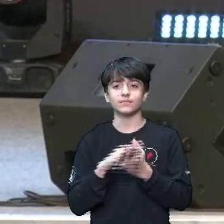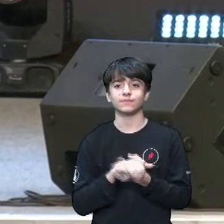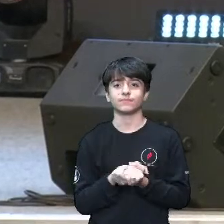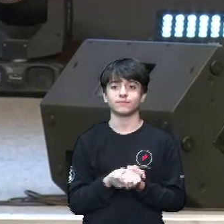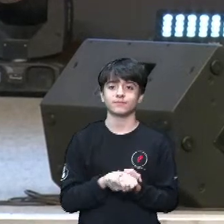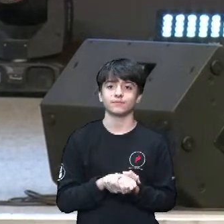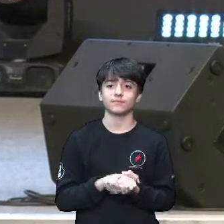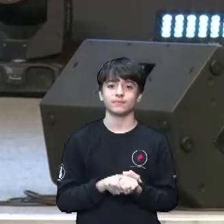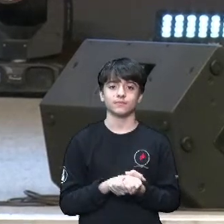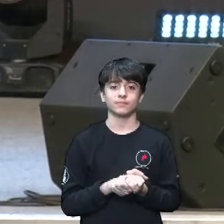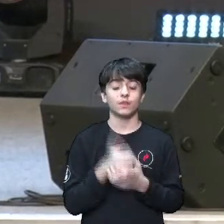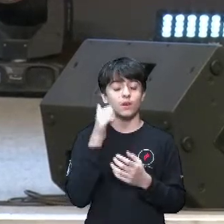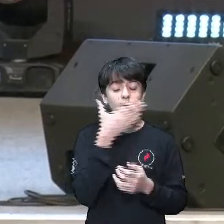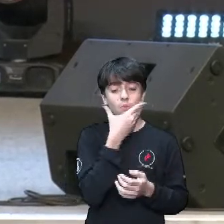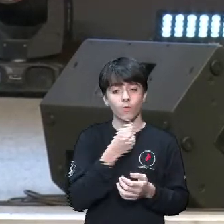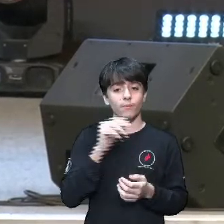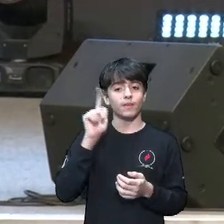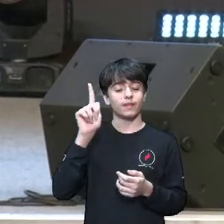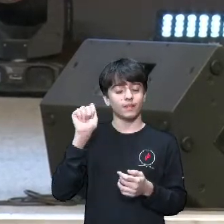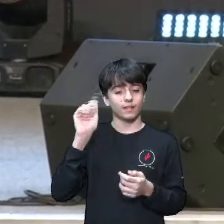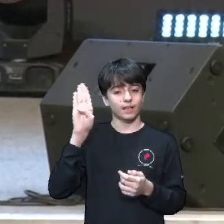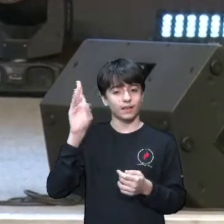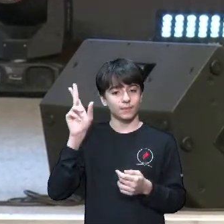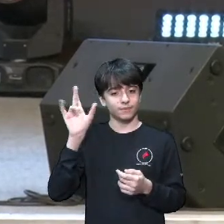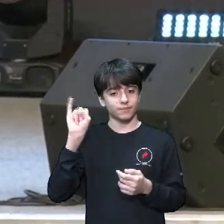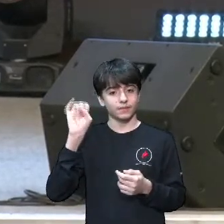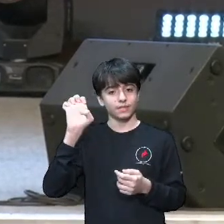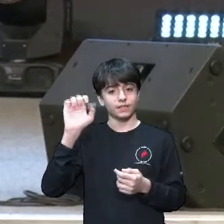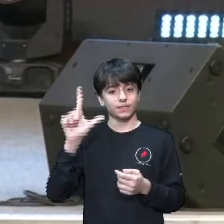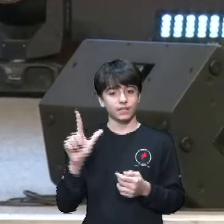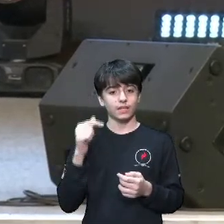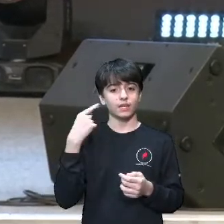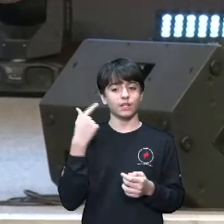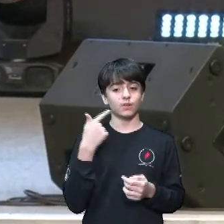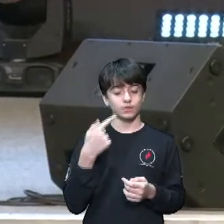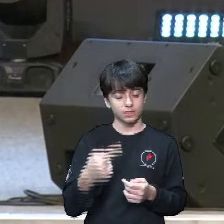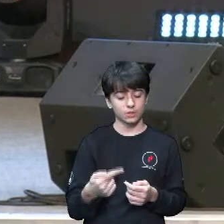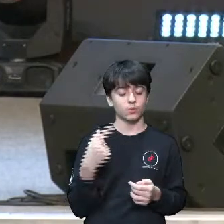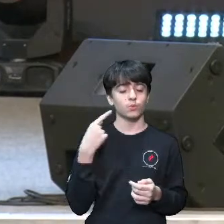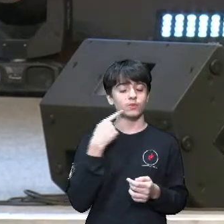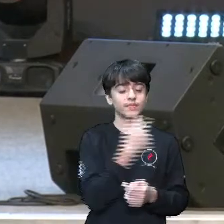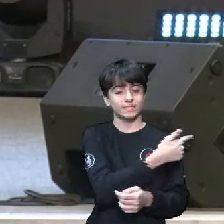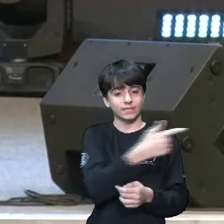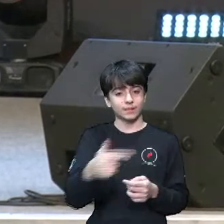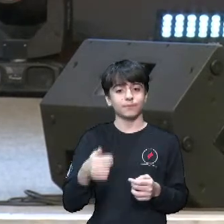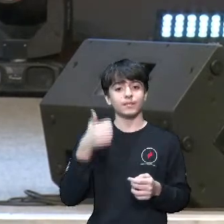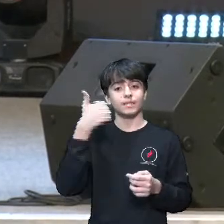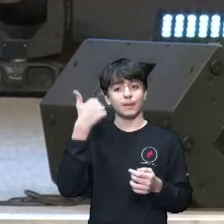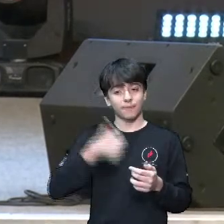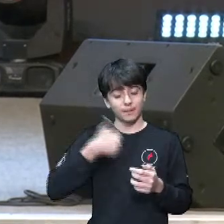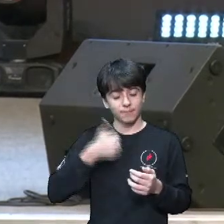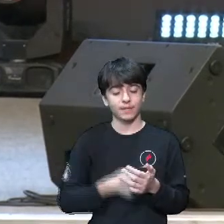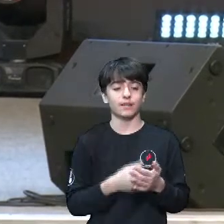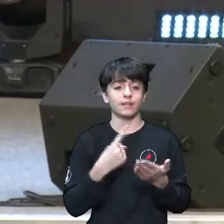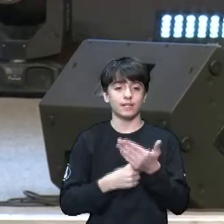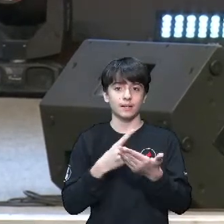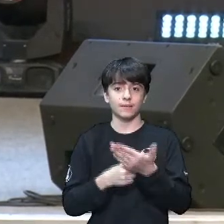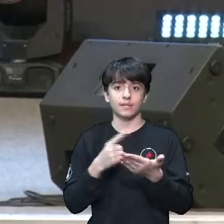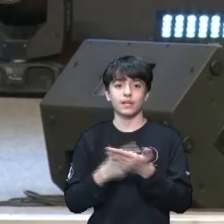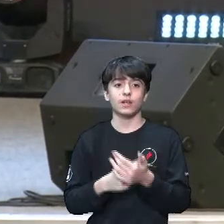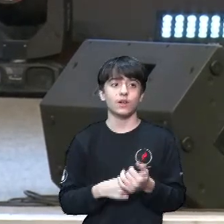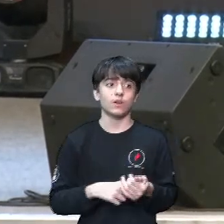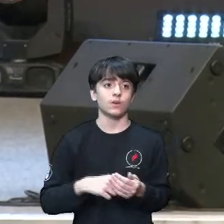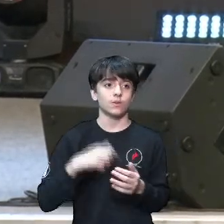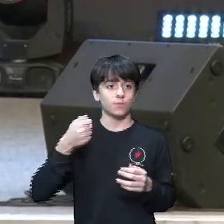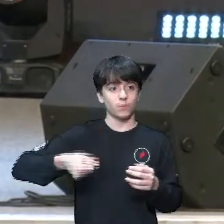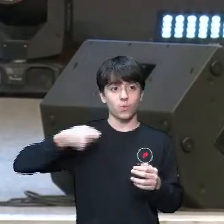irmão Gabriel, na sua segunda semana, na sua primeira campanha, conseguiu uma bolsa de 100% na